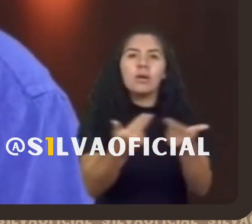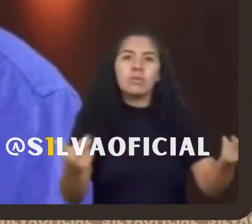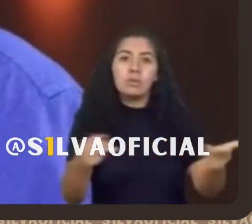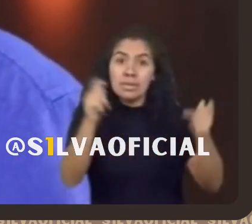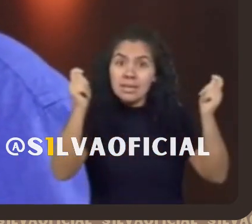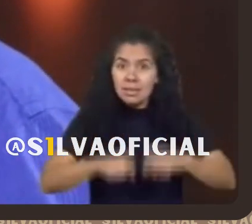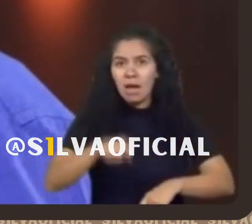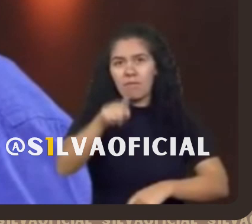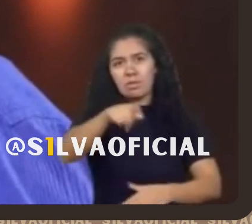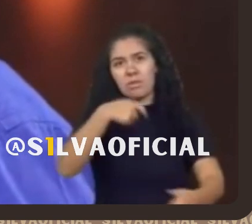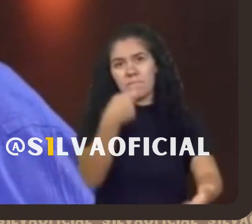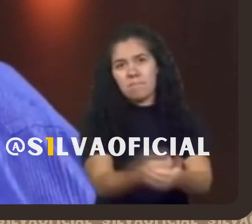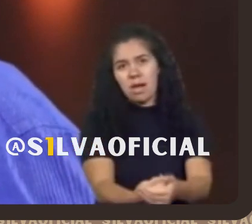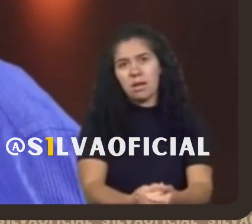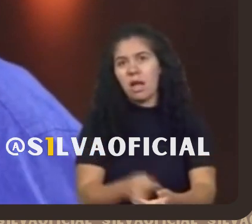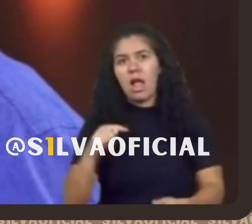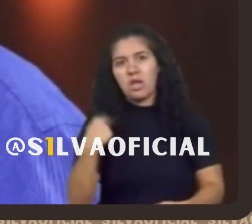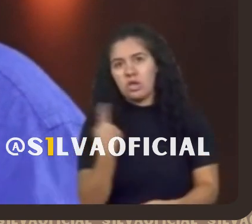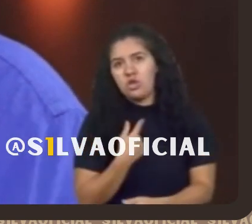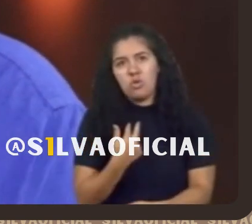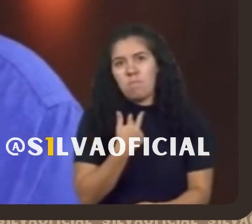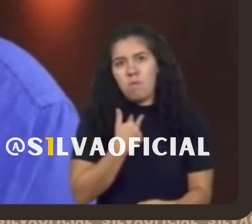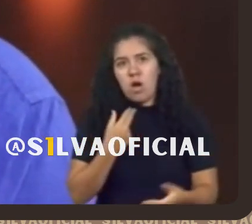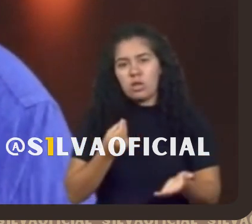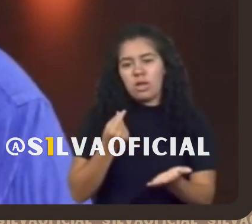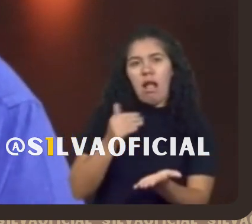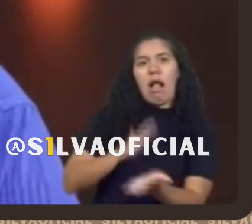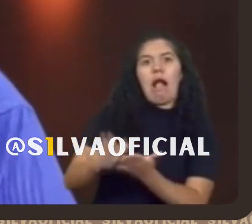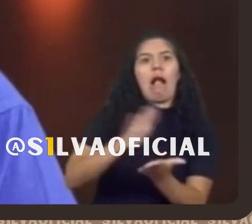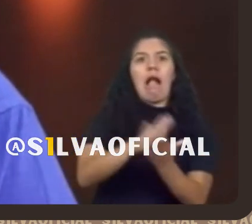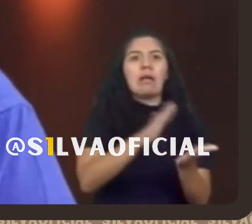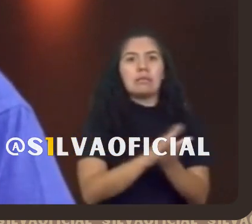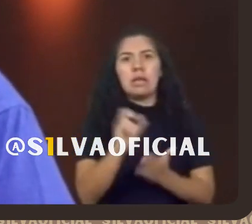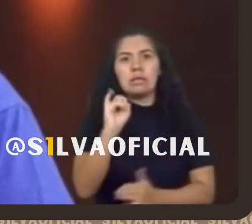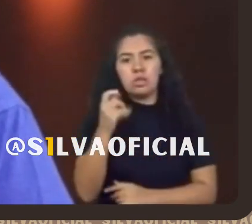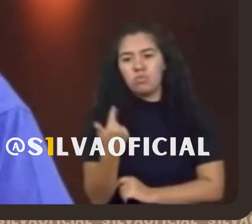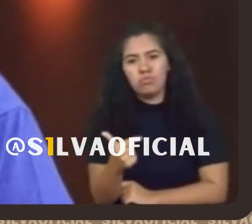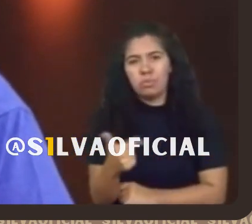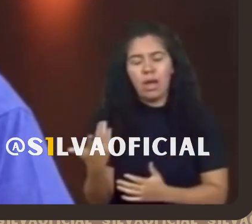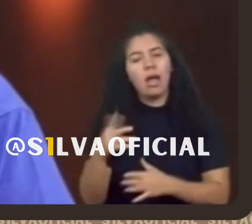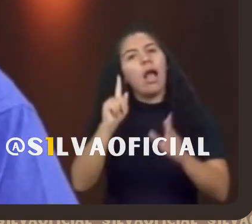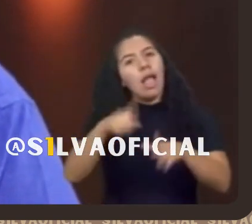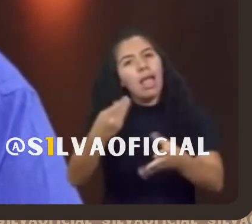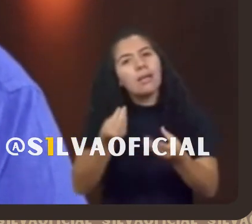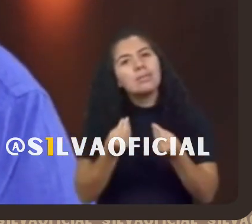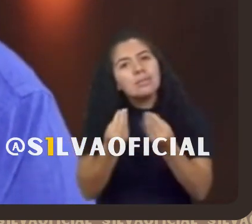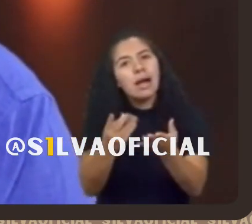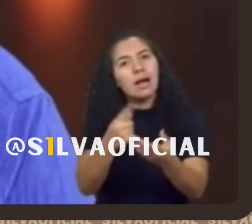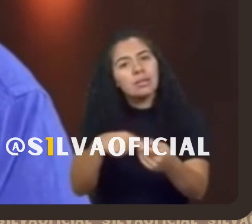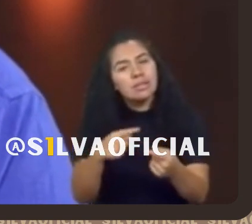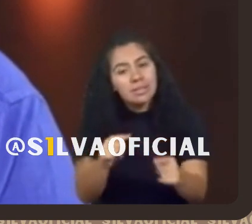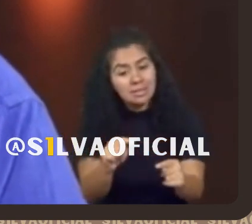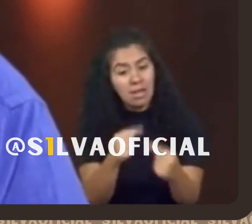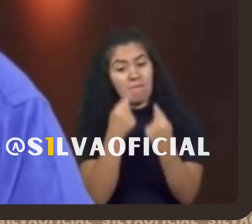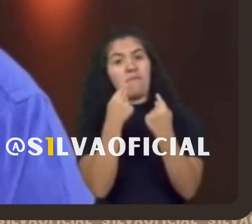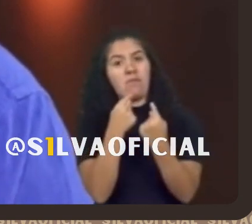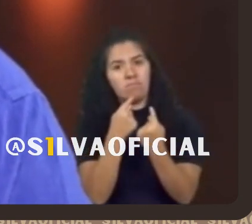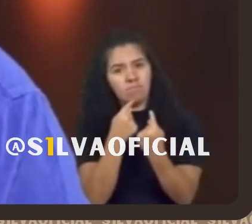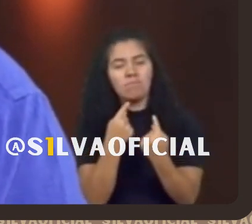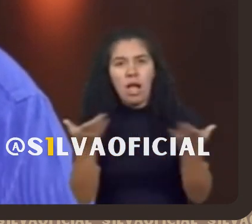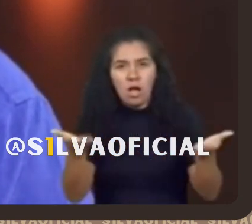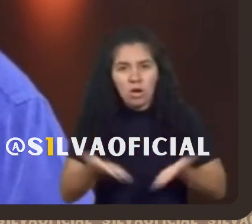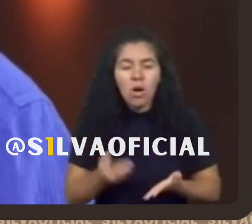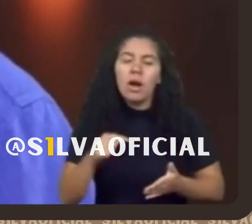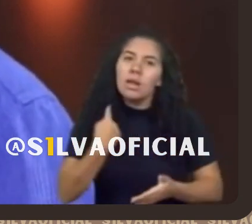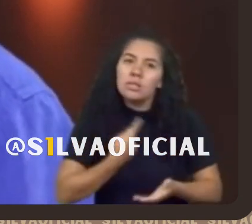porque também a gente não pode gastar o que a gente não tem Então esse é um Desafio que nós estamos enfrentando agora e nós queríamos contar